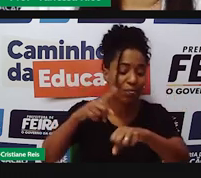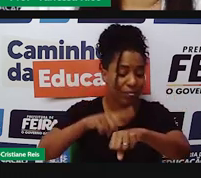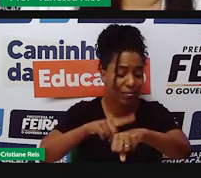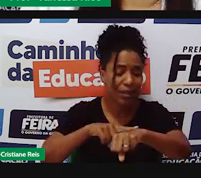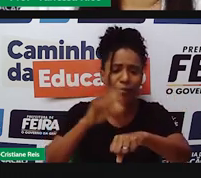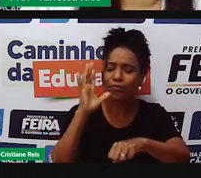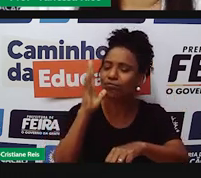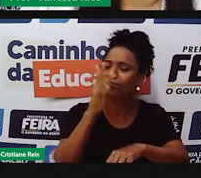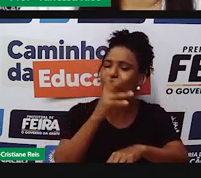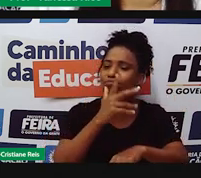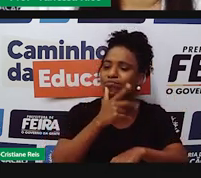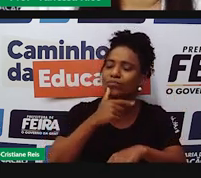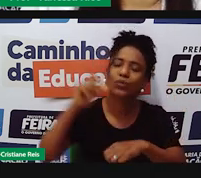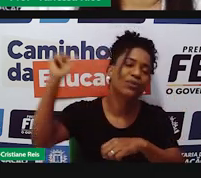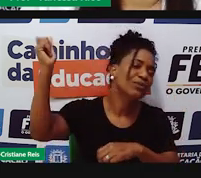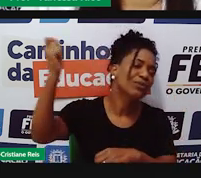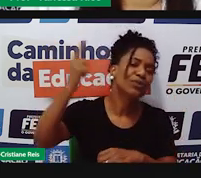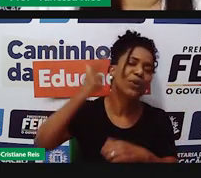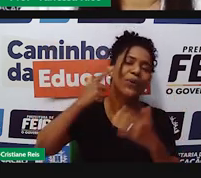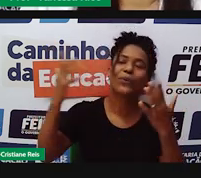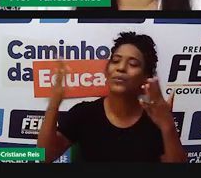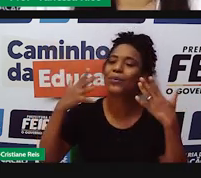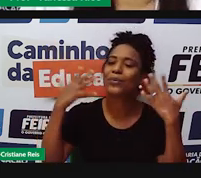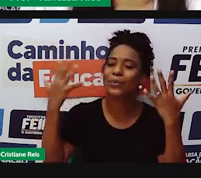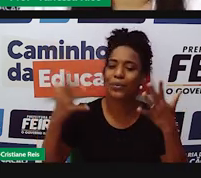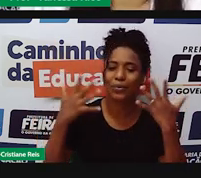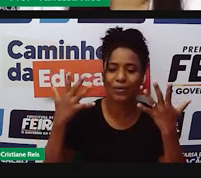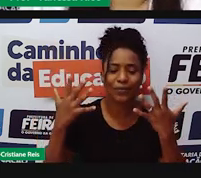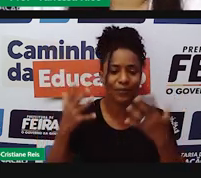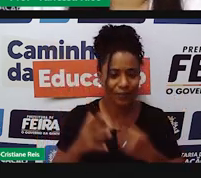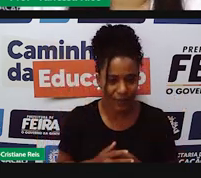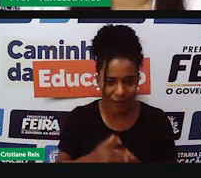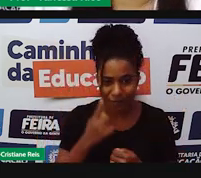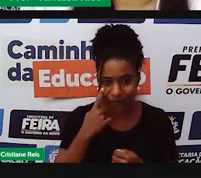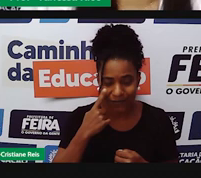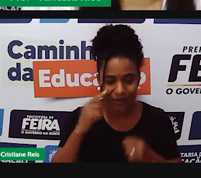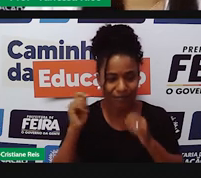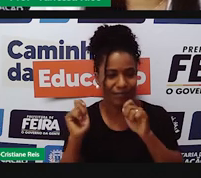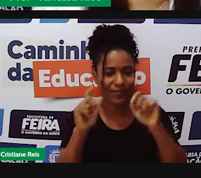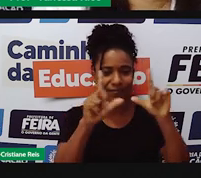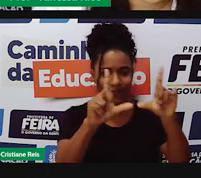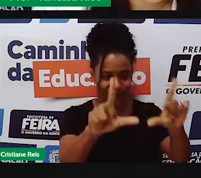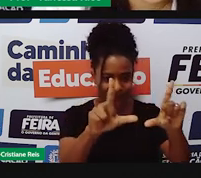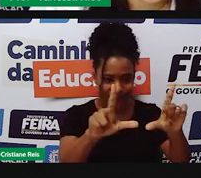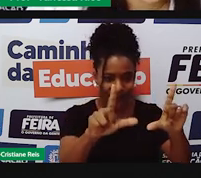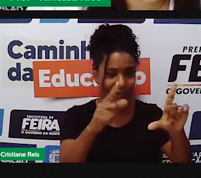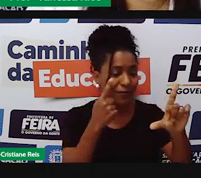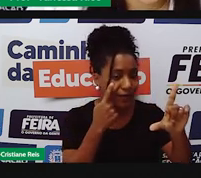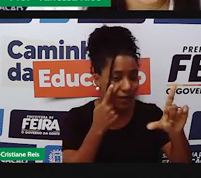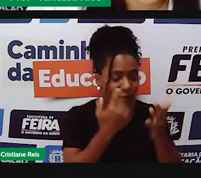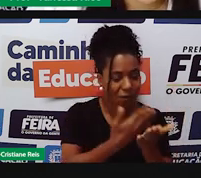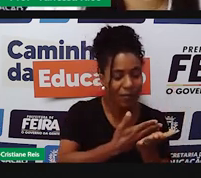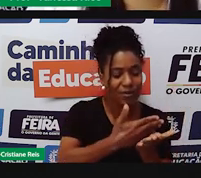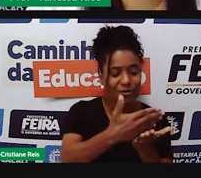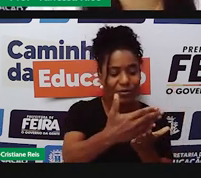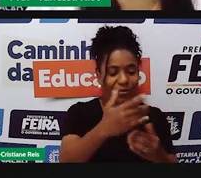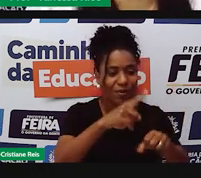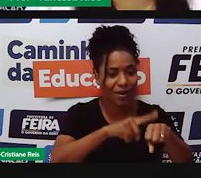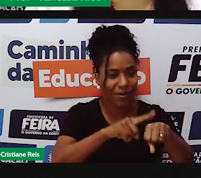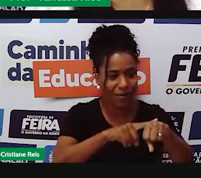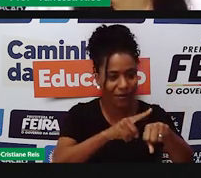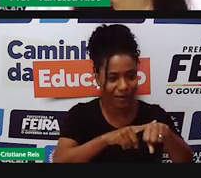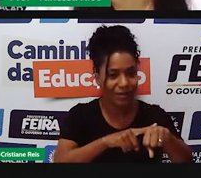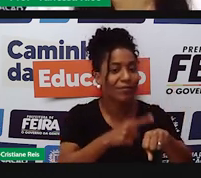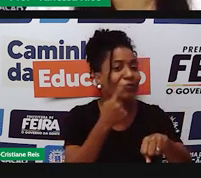Quanto tempo ela demorou? Esse primeiro relógio corresponde ao horário que ela começou a exposição dela. E o